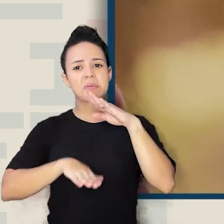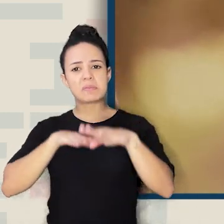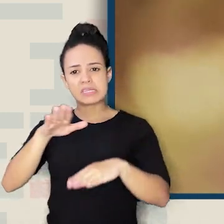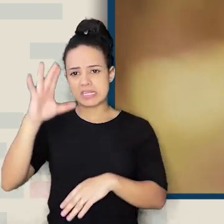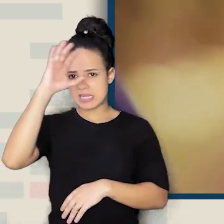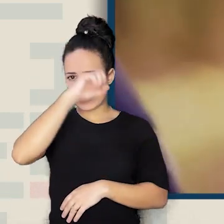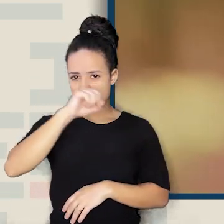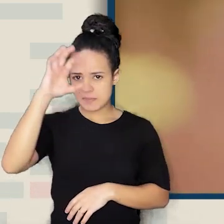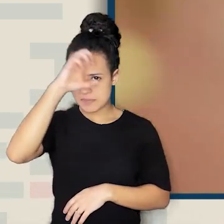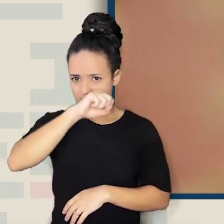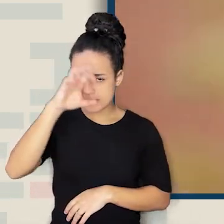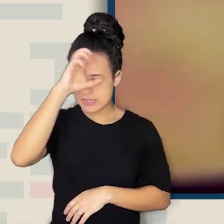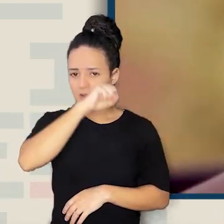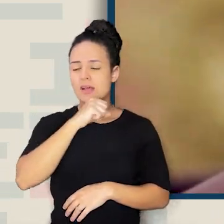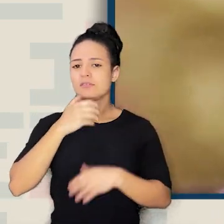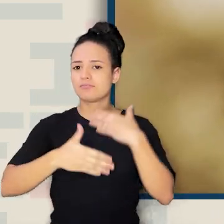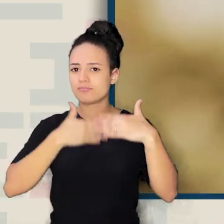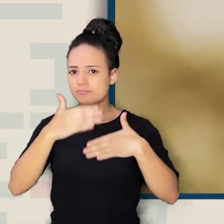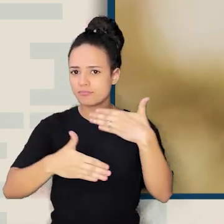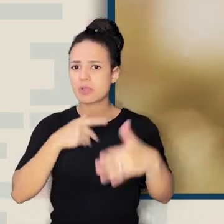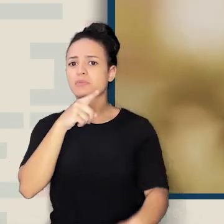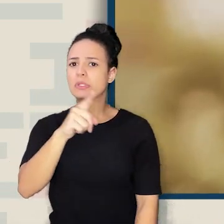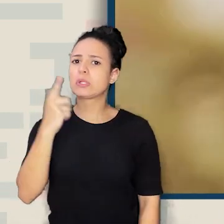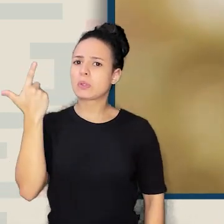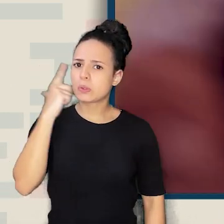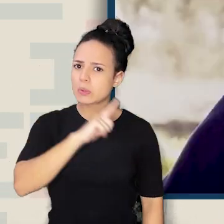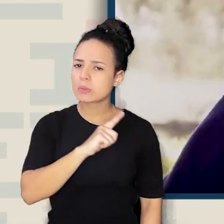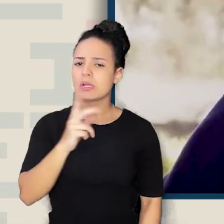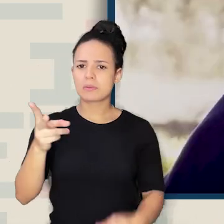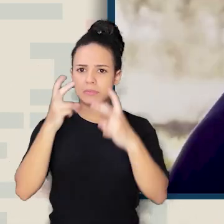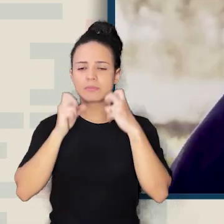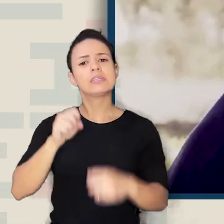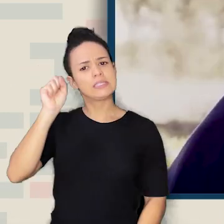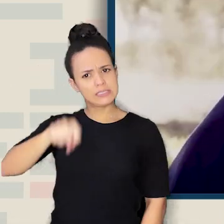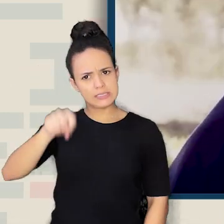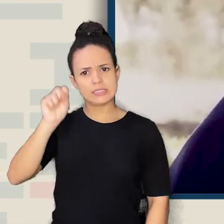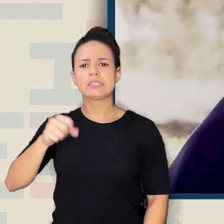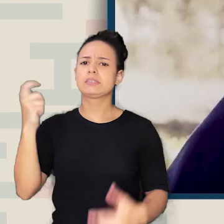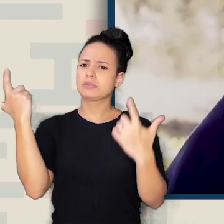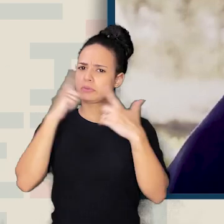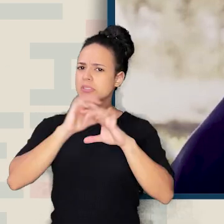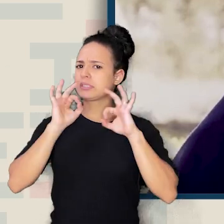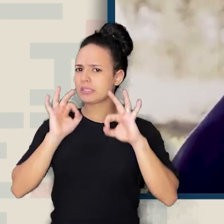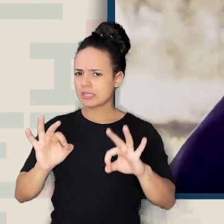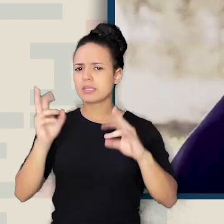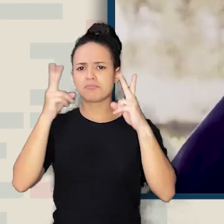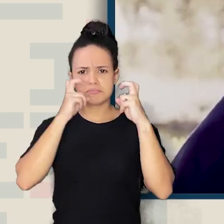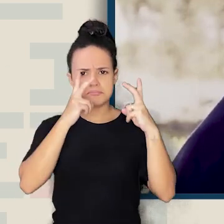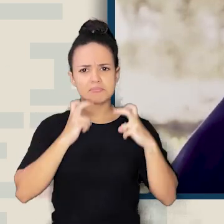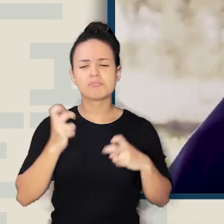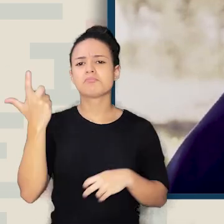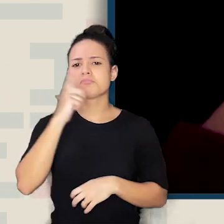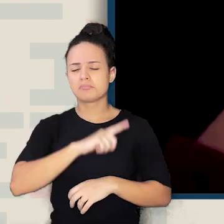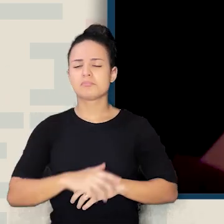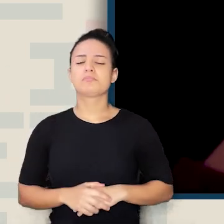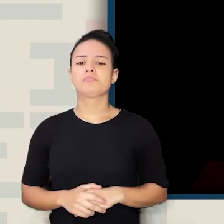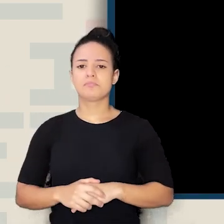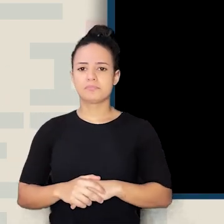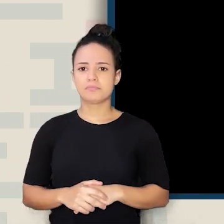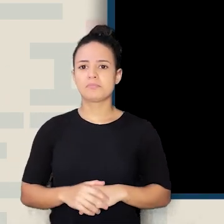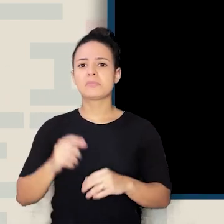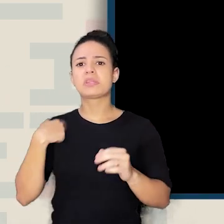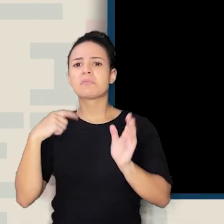E durante esse processo, né, de aprendizado, até um certo tempo, você consegue perceber Ah, assim, com certeza, com a certeza.